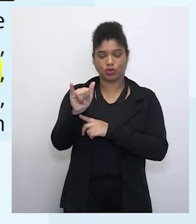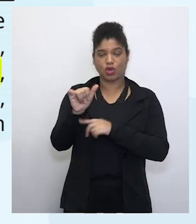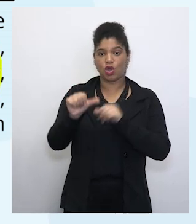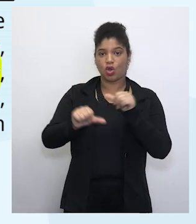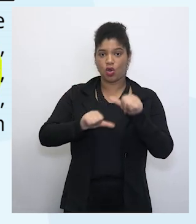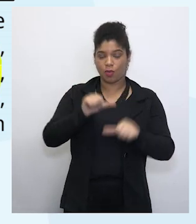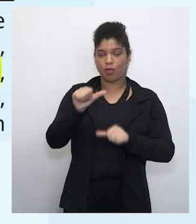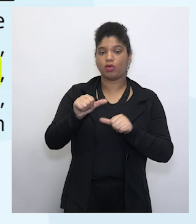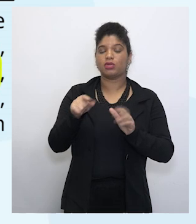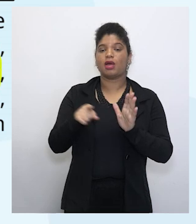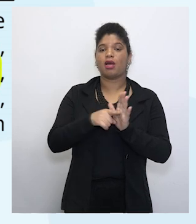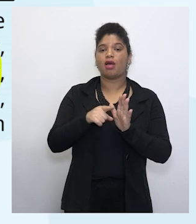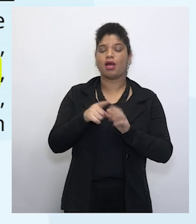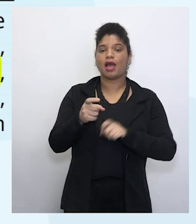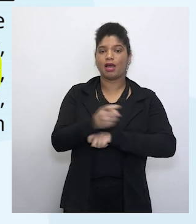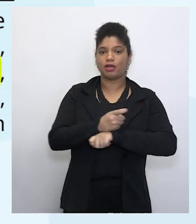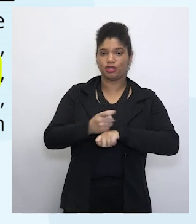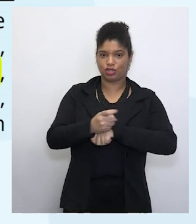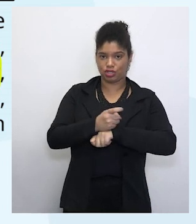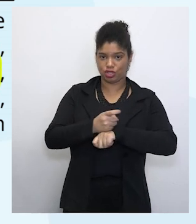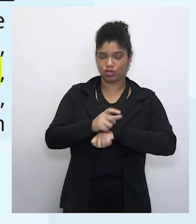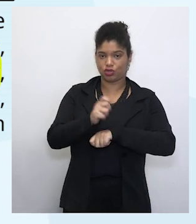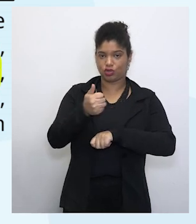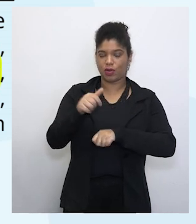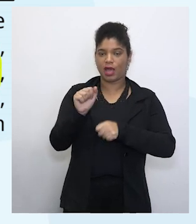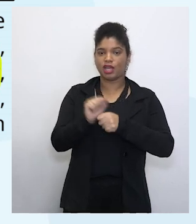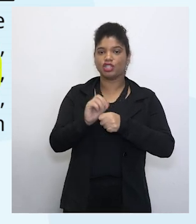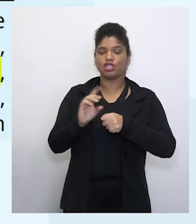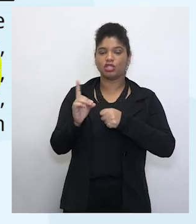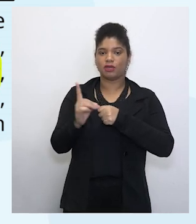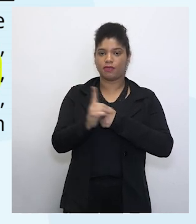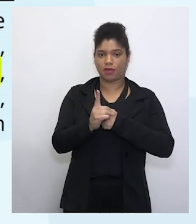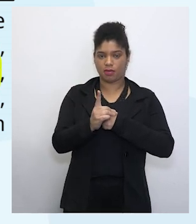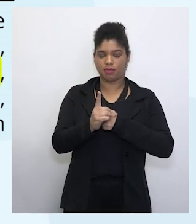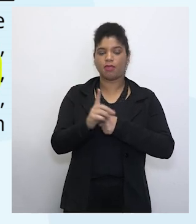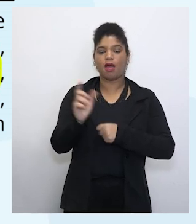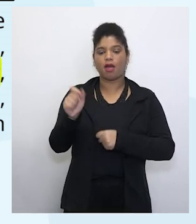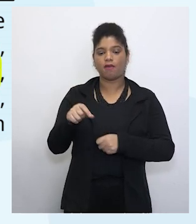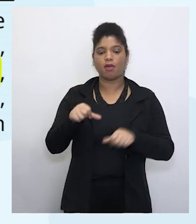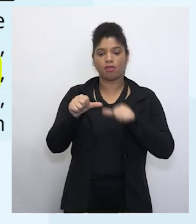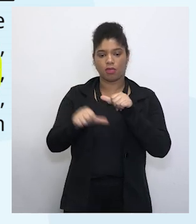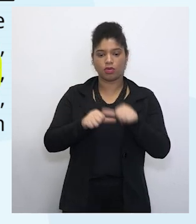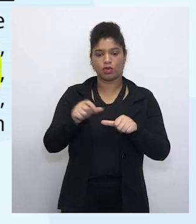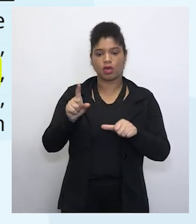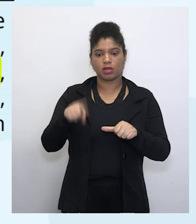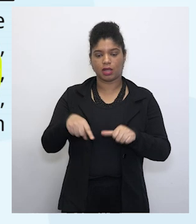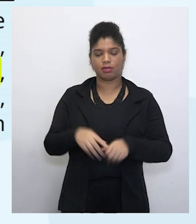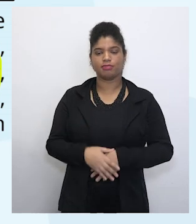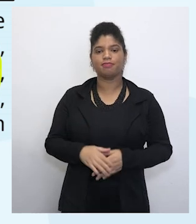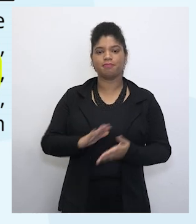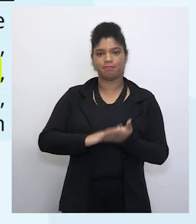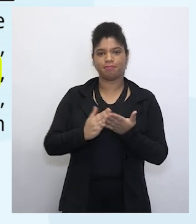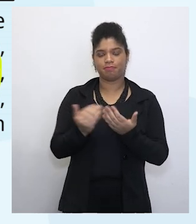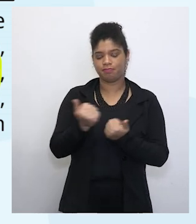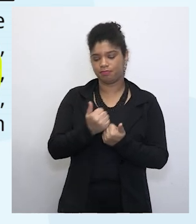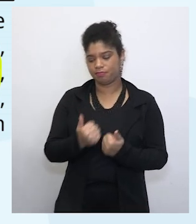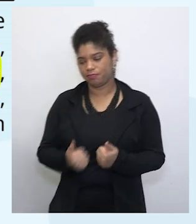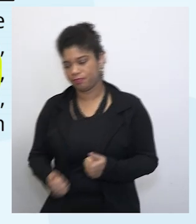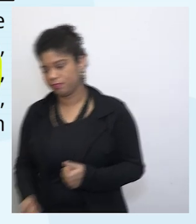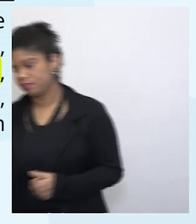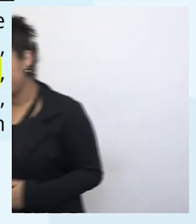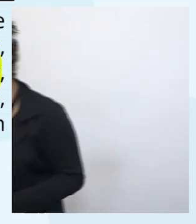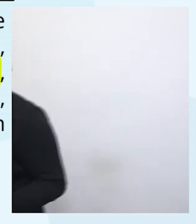meu adjetivo em um advérbio. Então, o mente em português é esse li que aparece aqui. Through the product